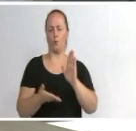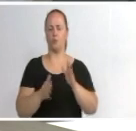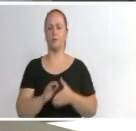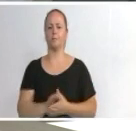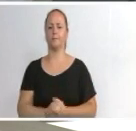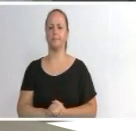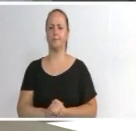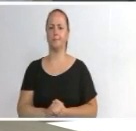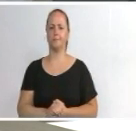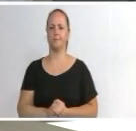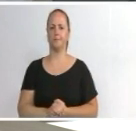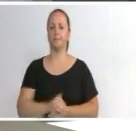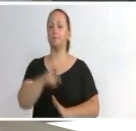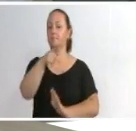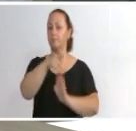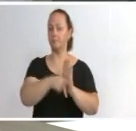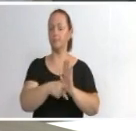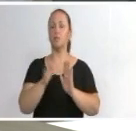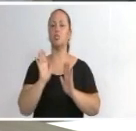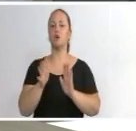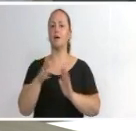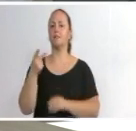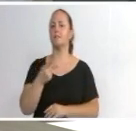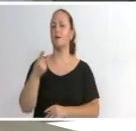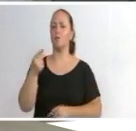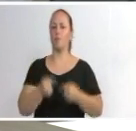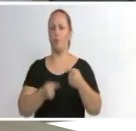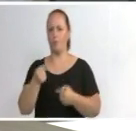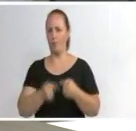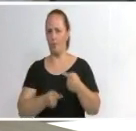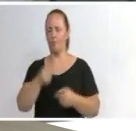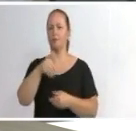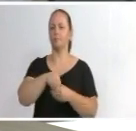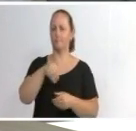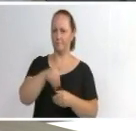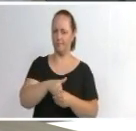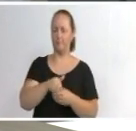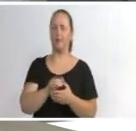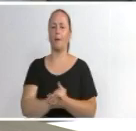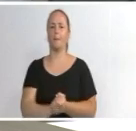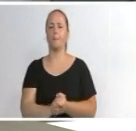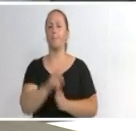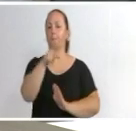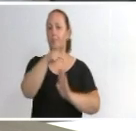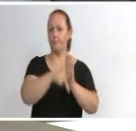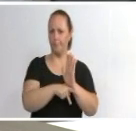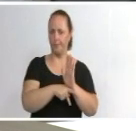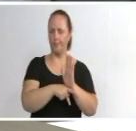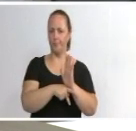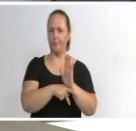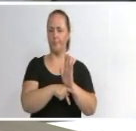Projetos em segunda discussão e votação, os seguintes projetos: